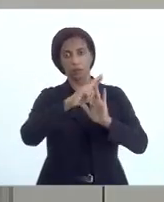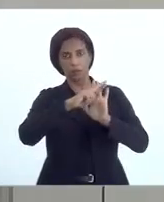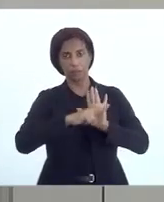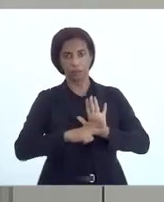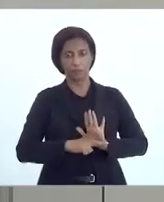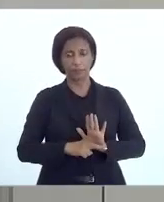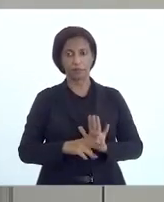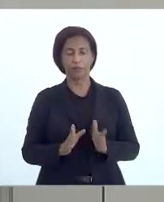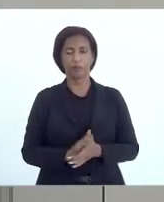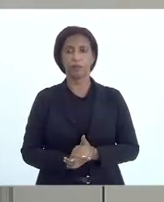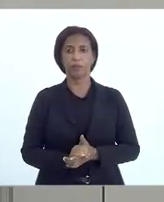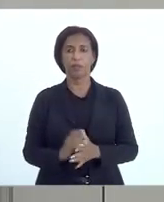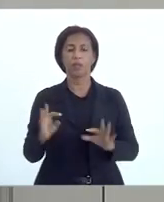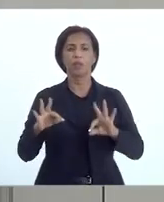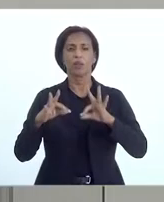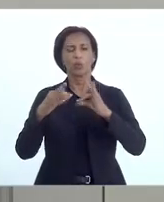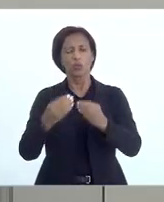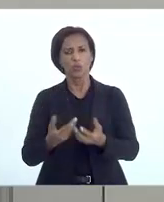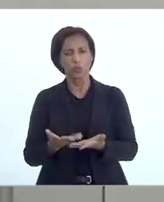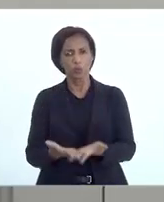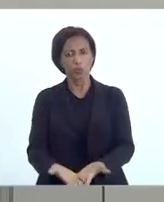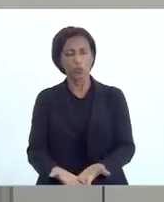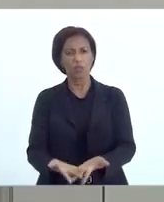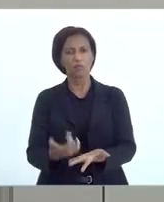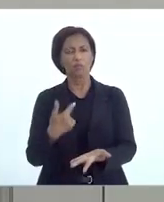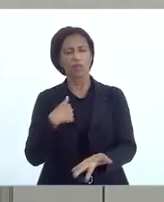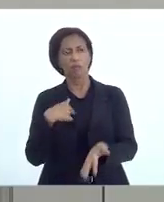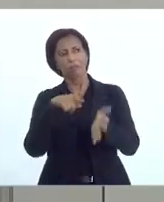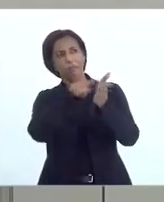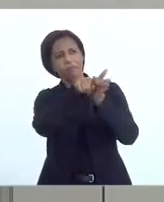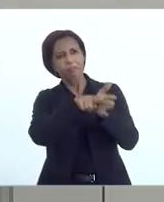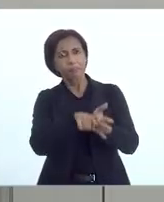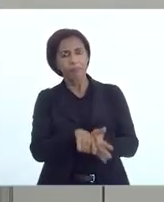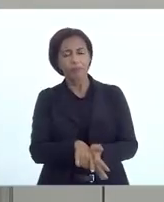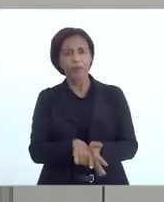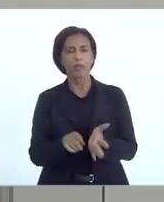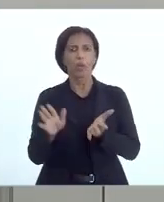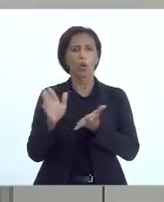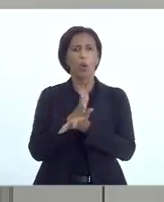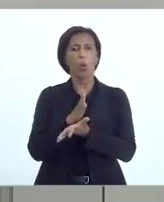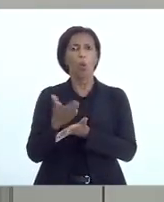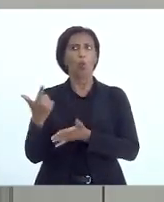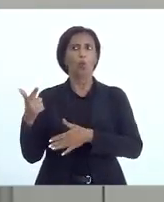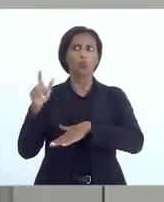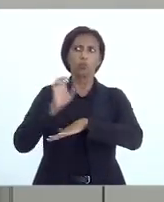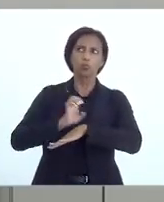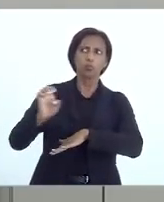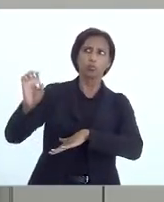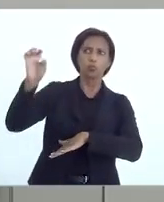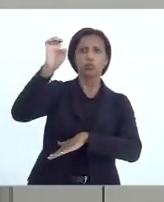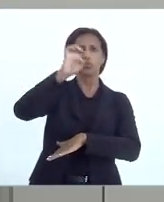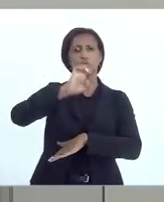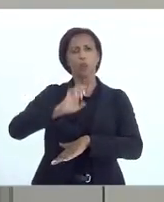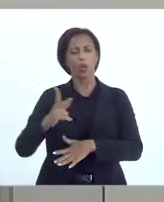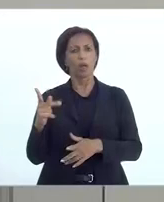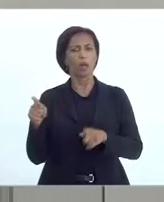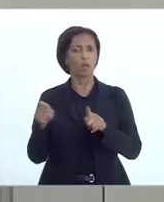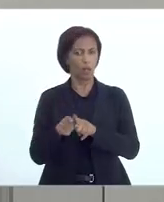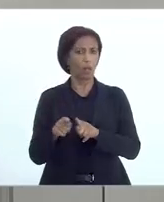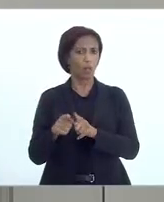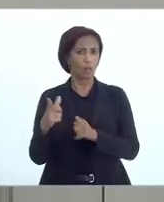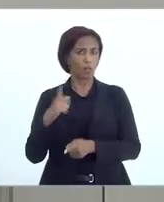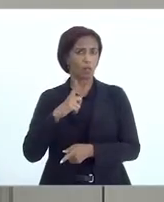requisitos e com todo o com tudo isso ainda fiz algumas pesquisas a respeito de outros estados que existe o sis o